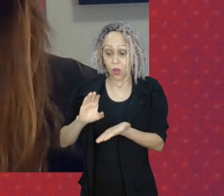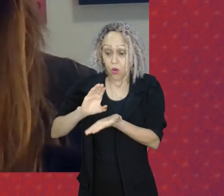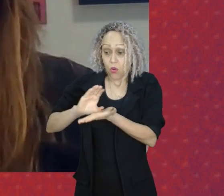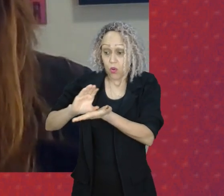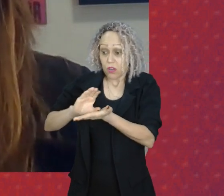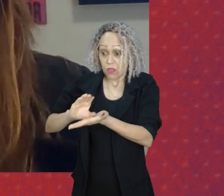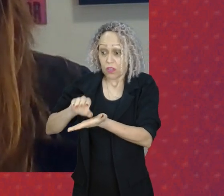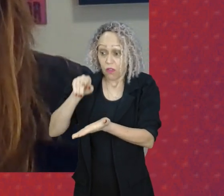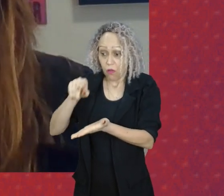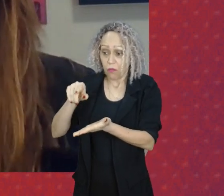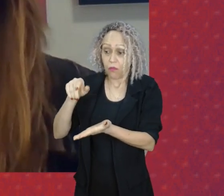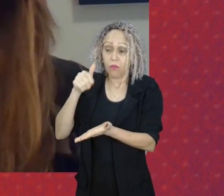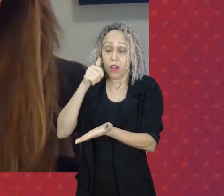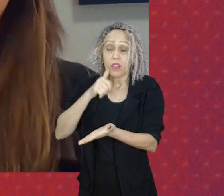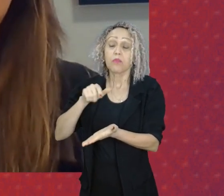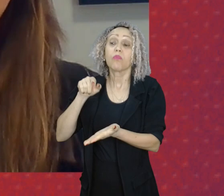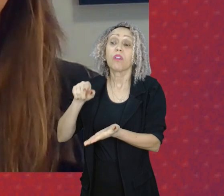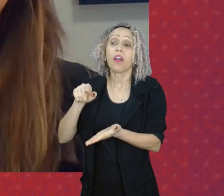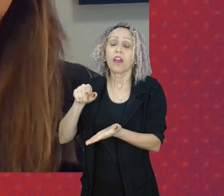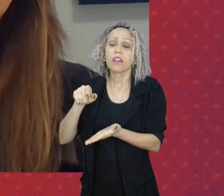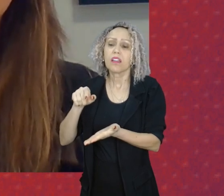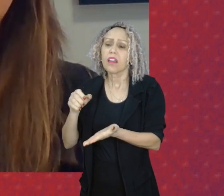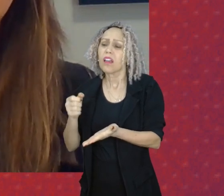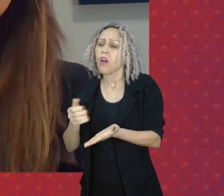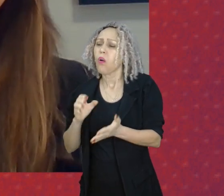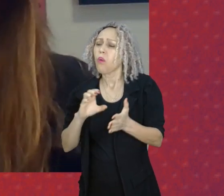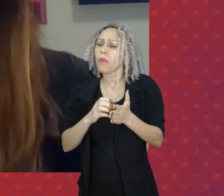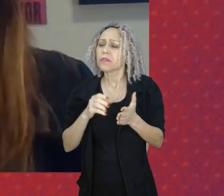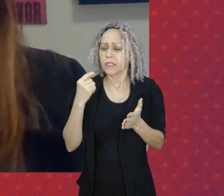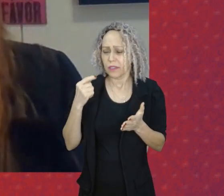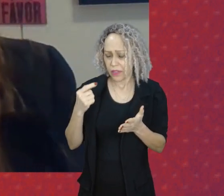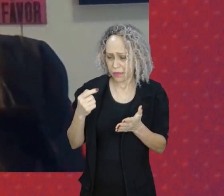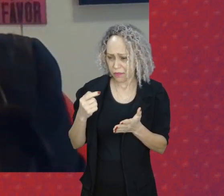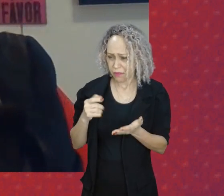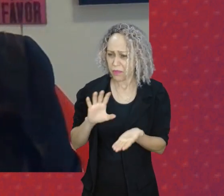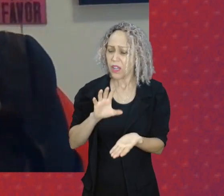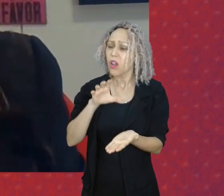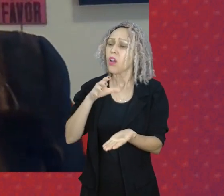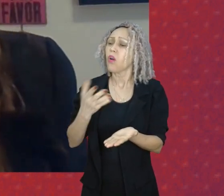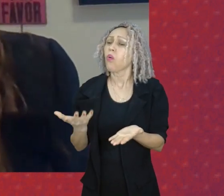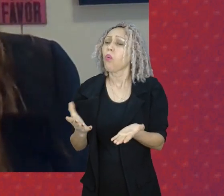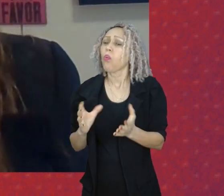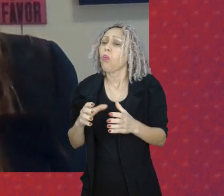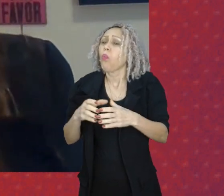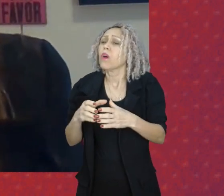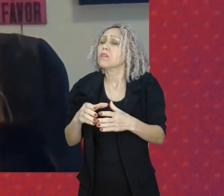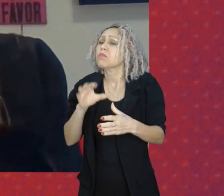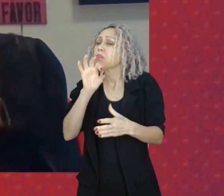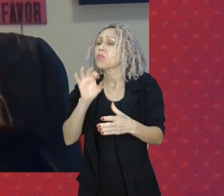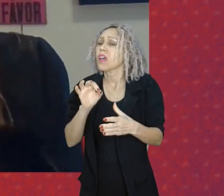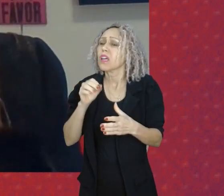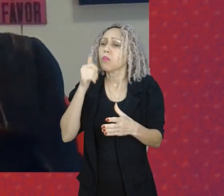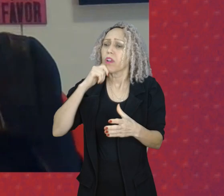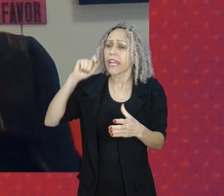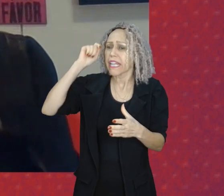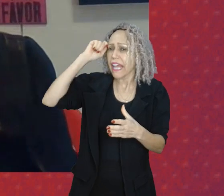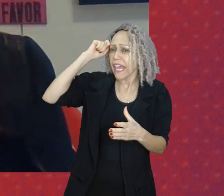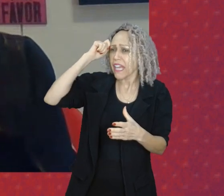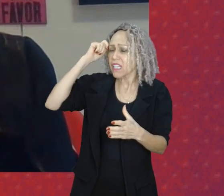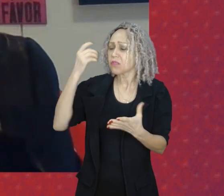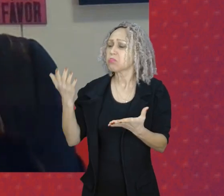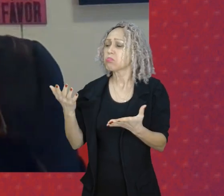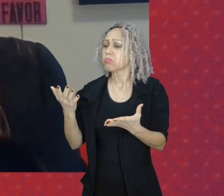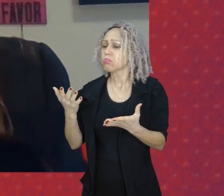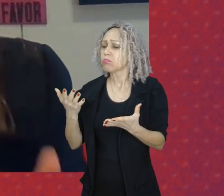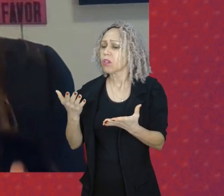é preciso que os partidos vejam quantas dessas mulheres são mulheres negras para distribuir um recurso proporcional para candidaturas de